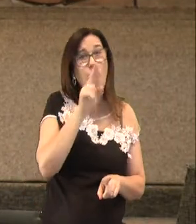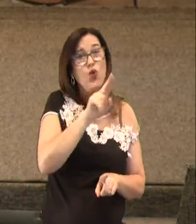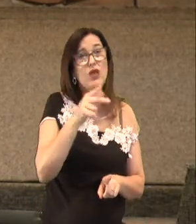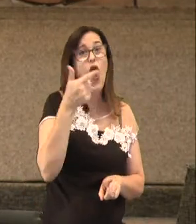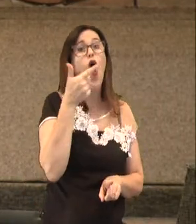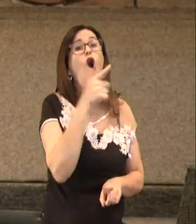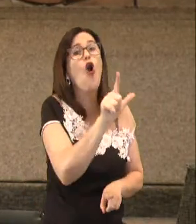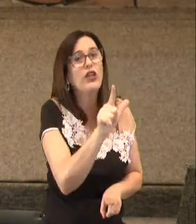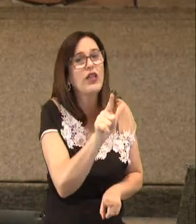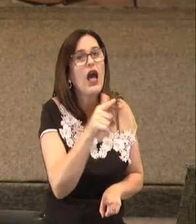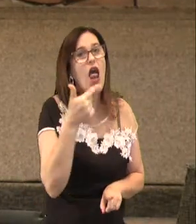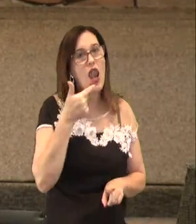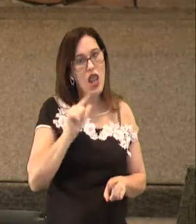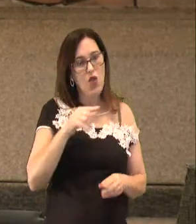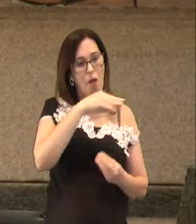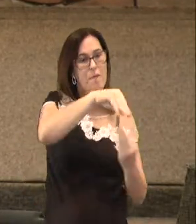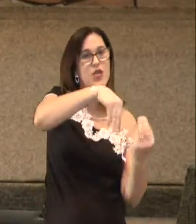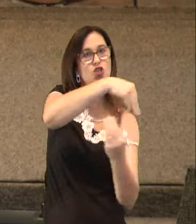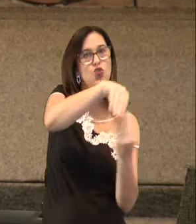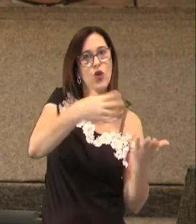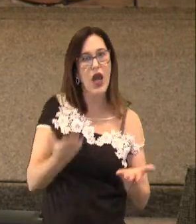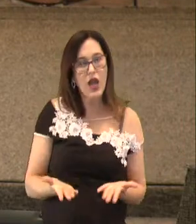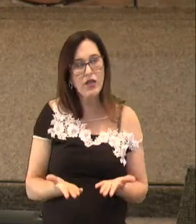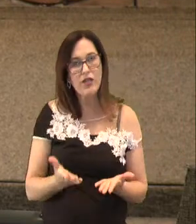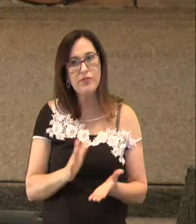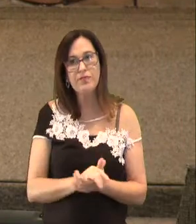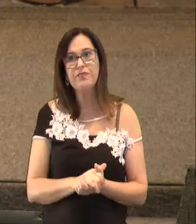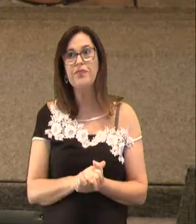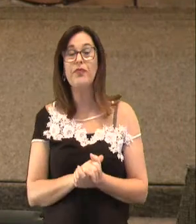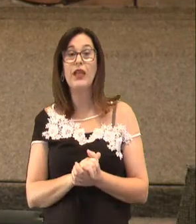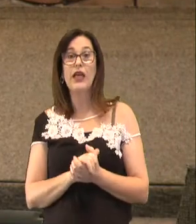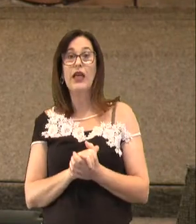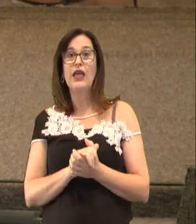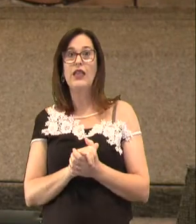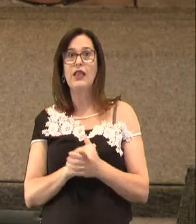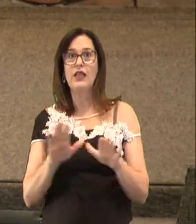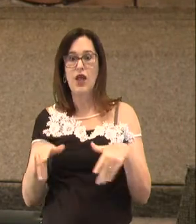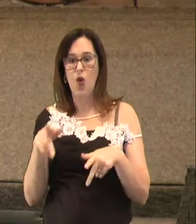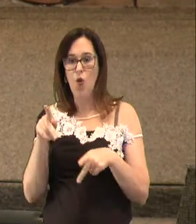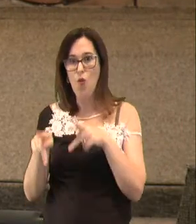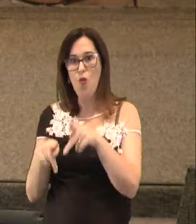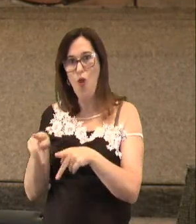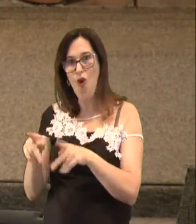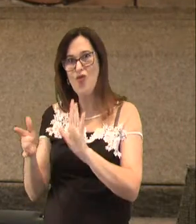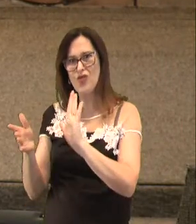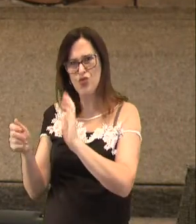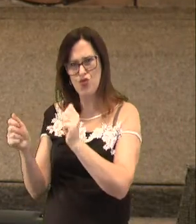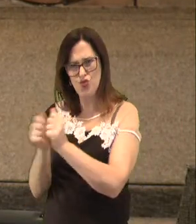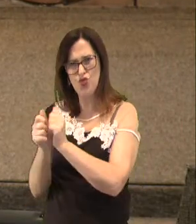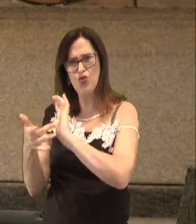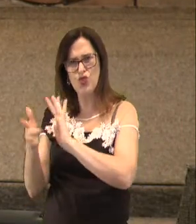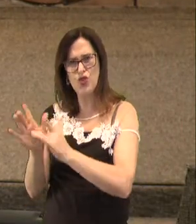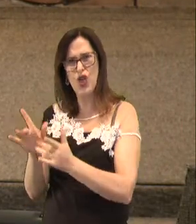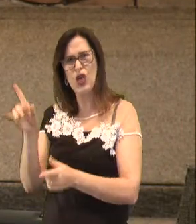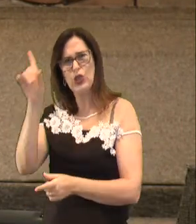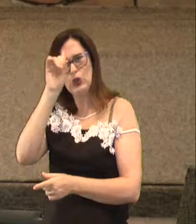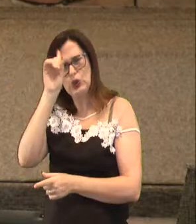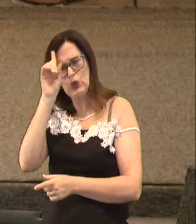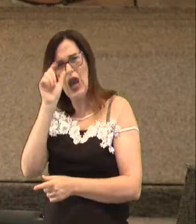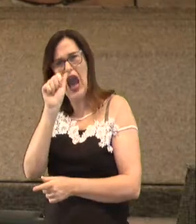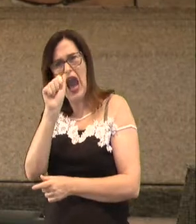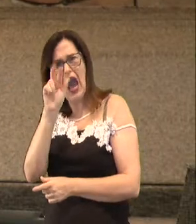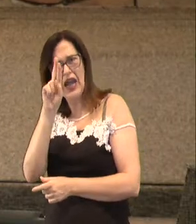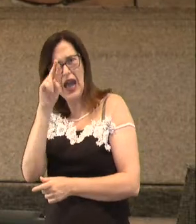aramaico. Jesus então, e os seus discípulos e o povo de Israel naquele tempo, falava no dia a dia em